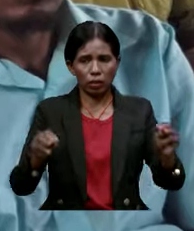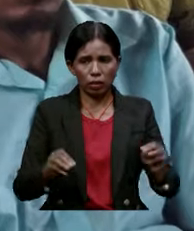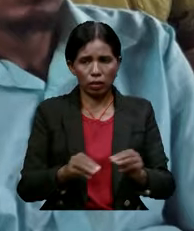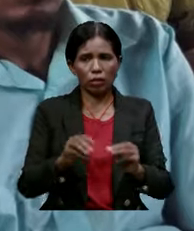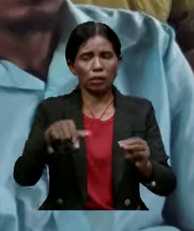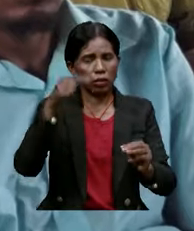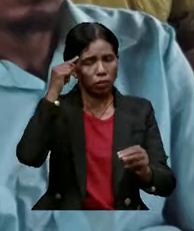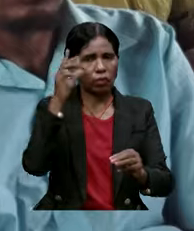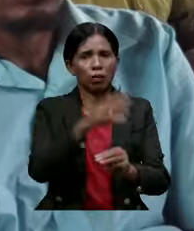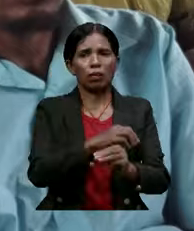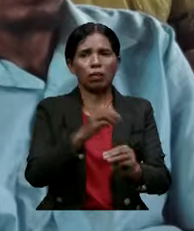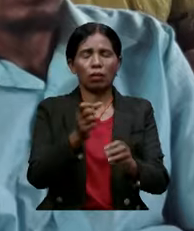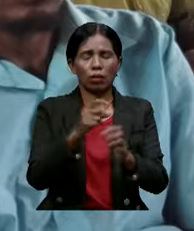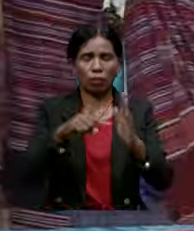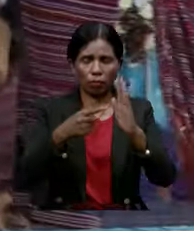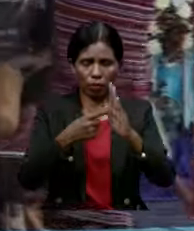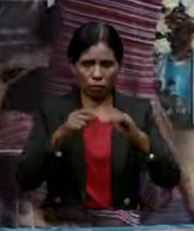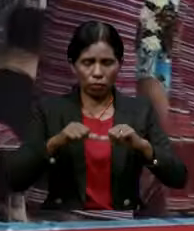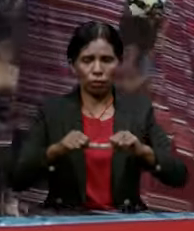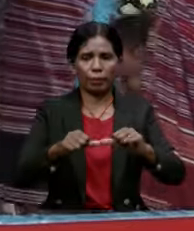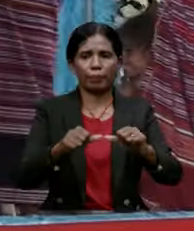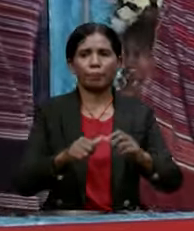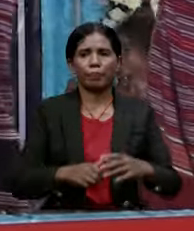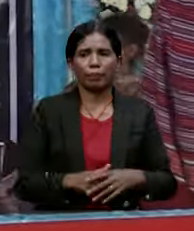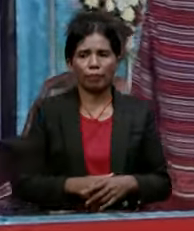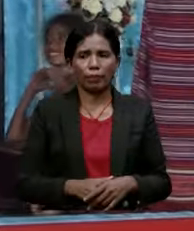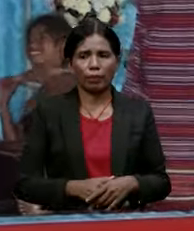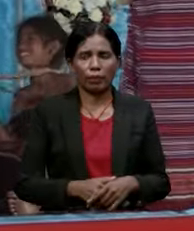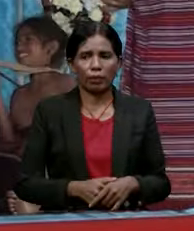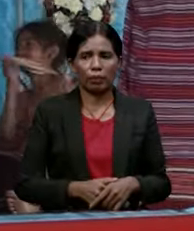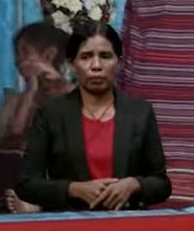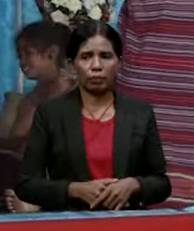governação local, nebe, hahu laona, Mateus Romário, Tito Silva, GMN.